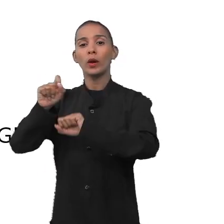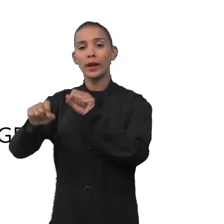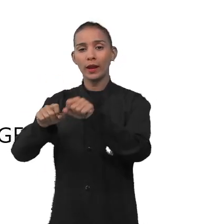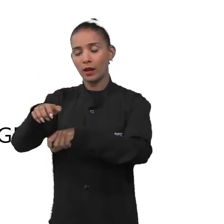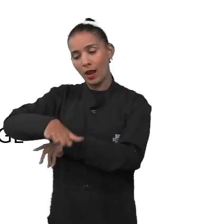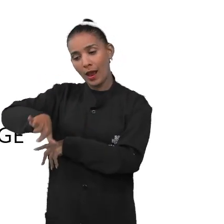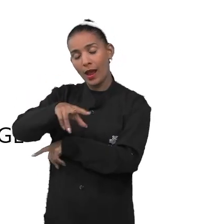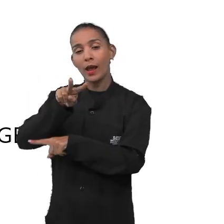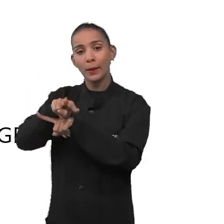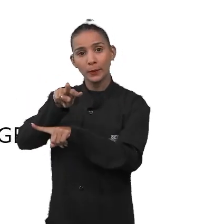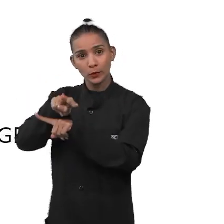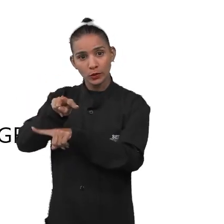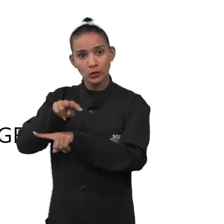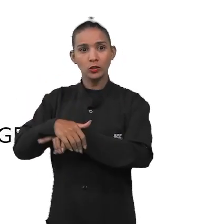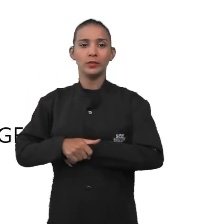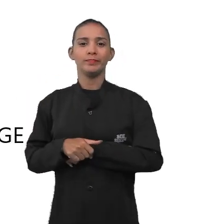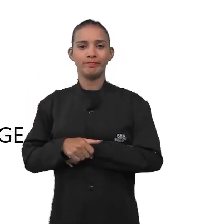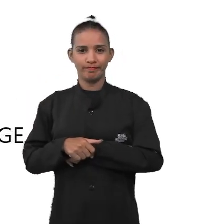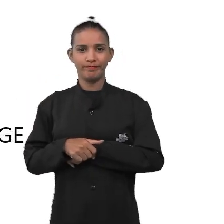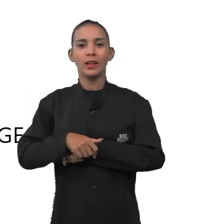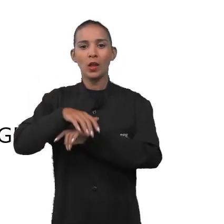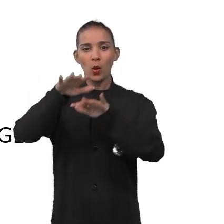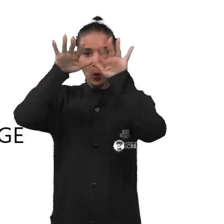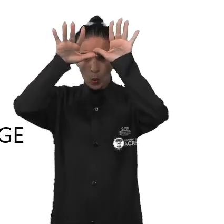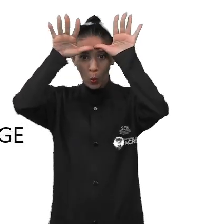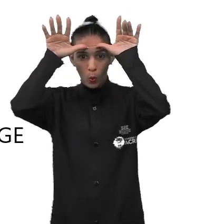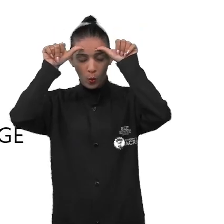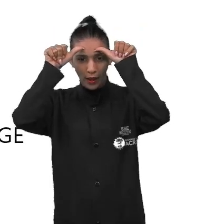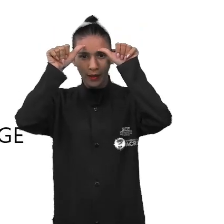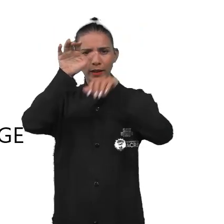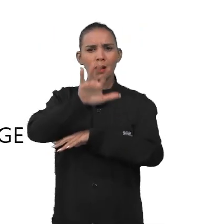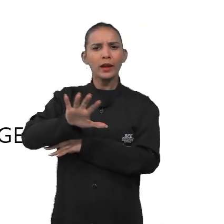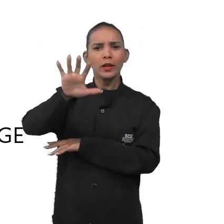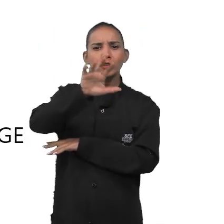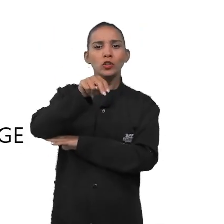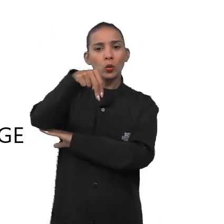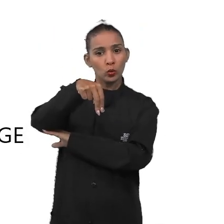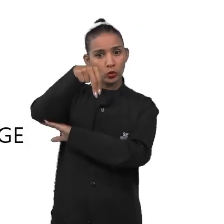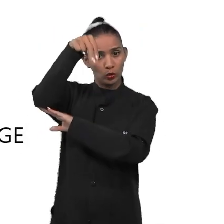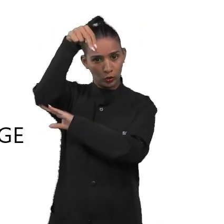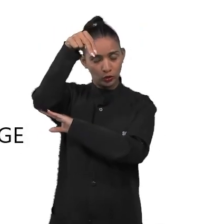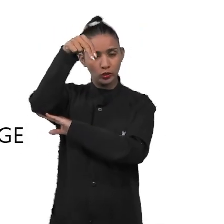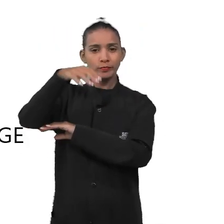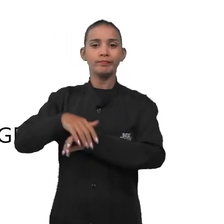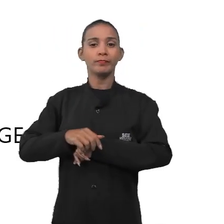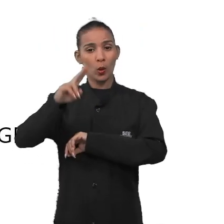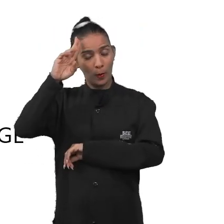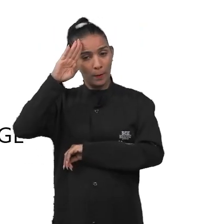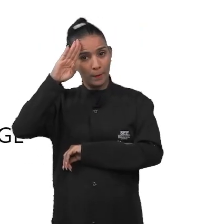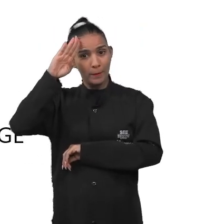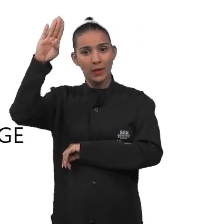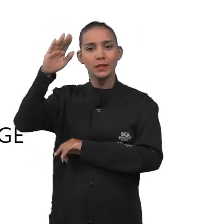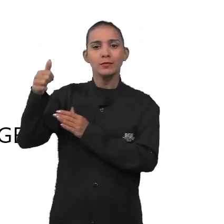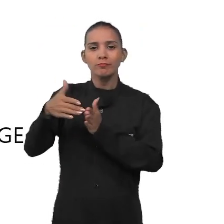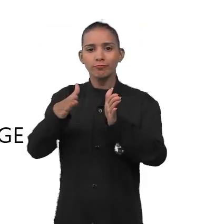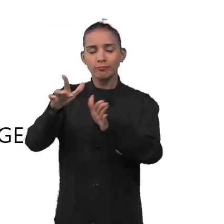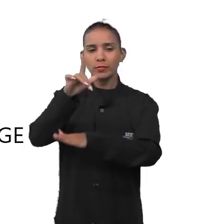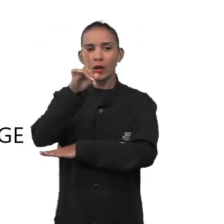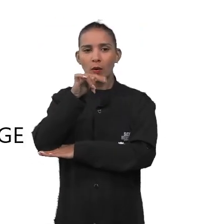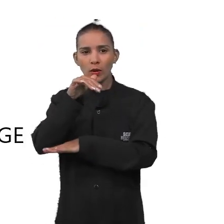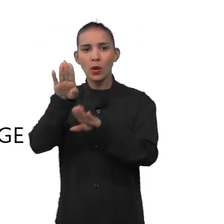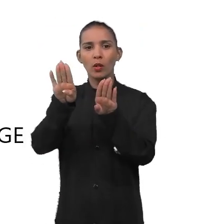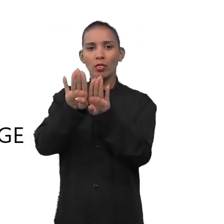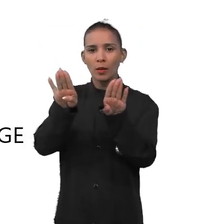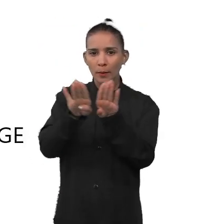situado na região norte, tá? Os principais rios acreanos levam o nome das regionais, Rio Purus,